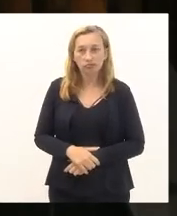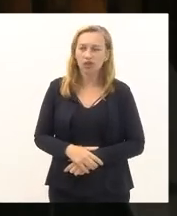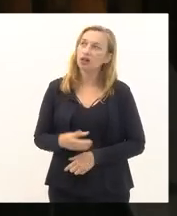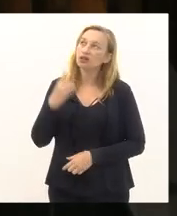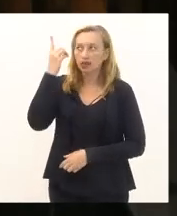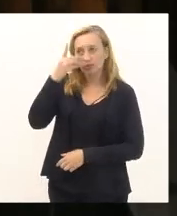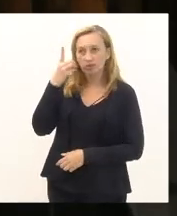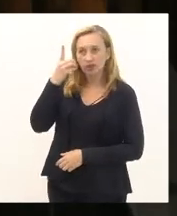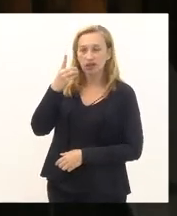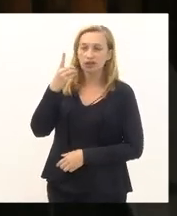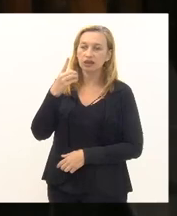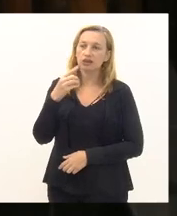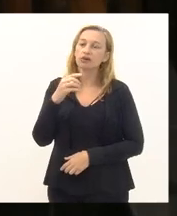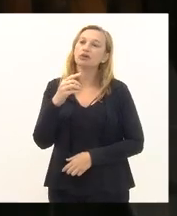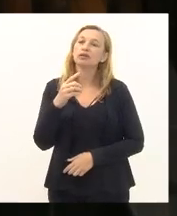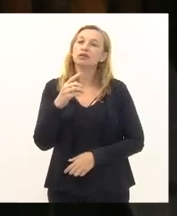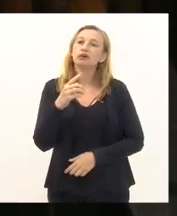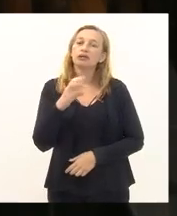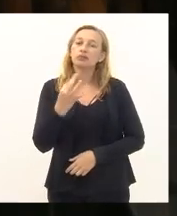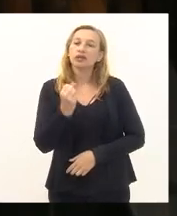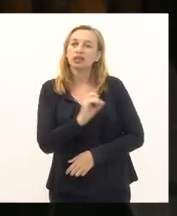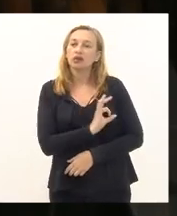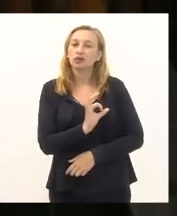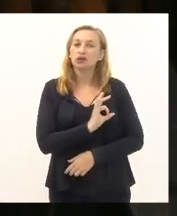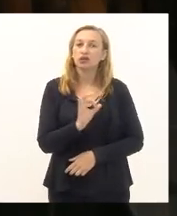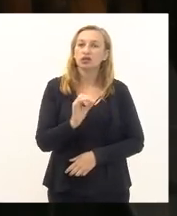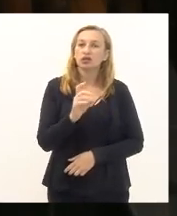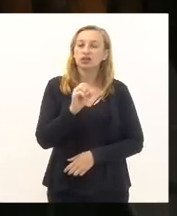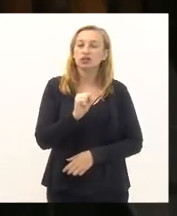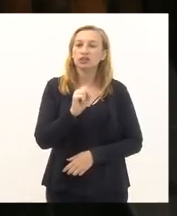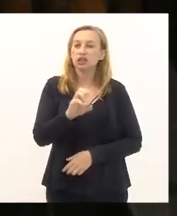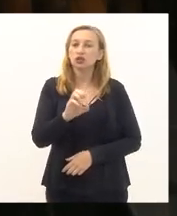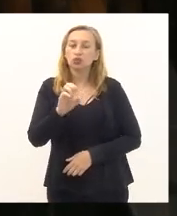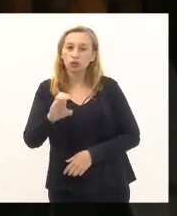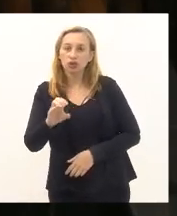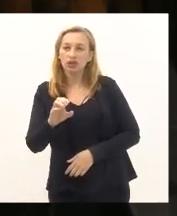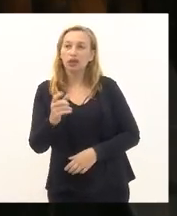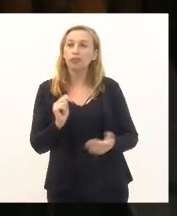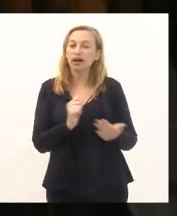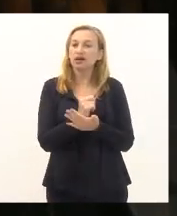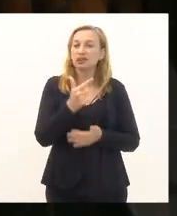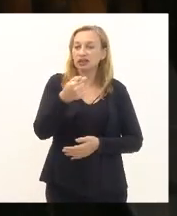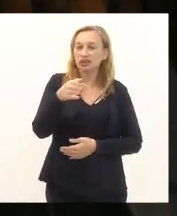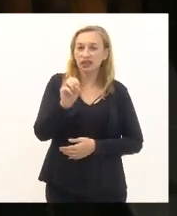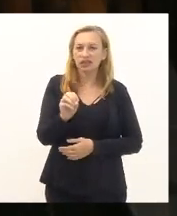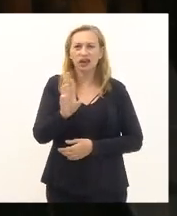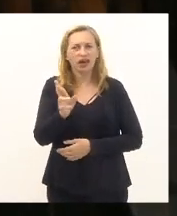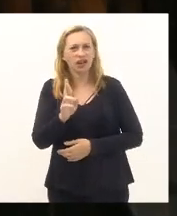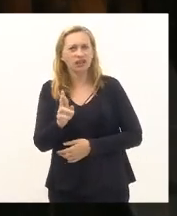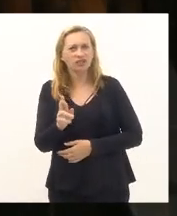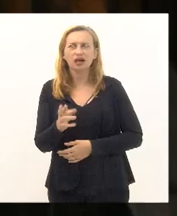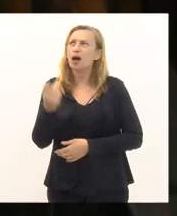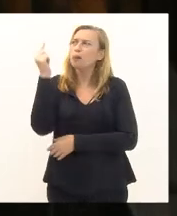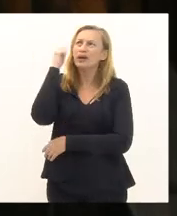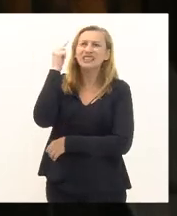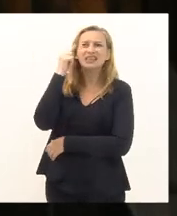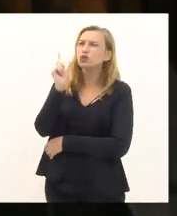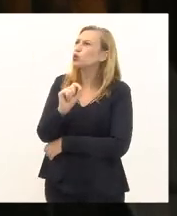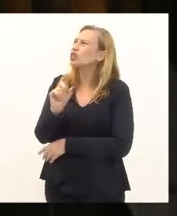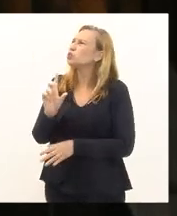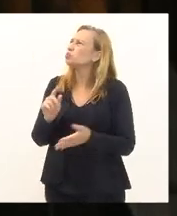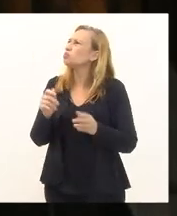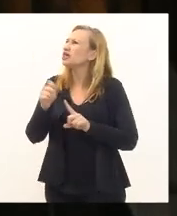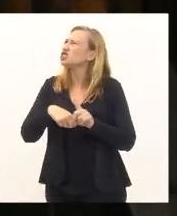Deputada Marta Rocha, a Seduc está pagando R$ 70,00 por aluno. É o passaporte semanal. Será que a Seduc está pensando, no mês de